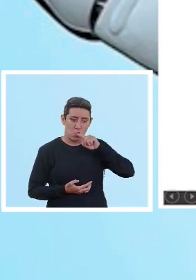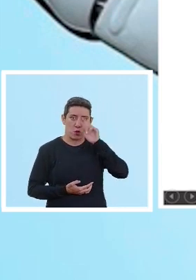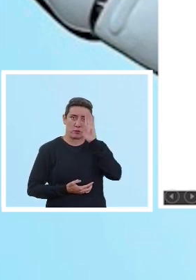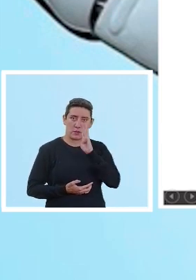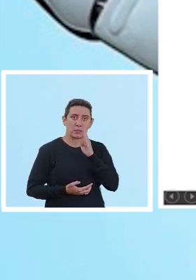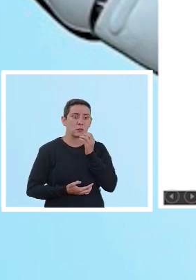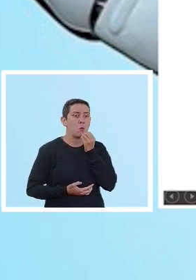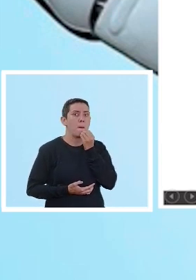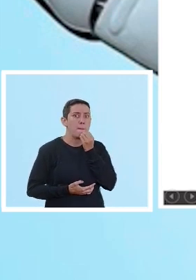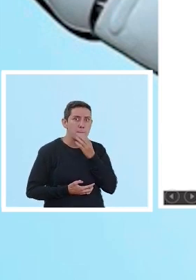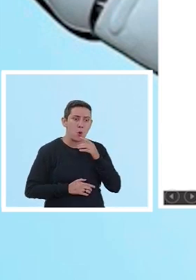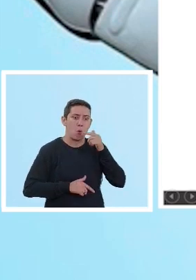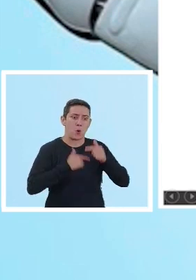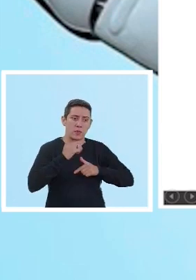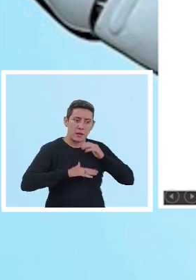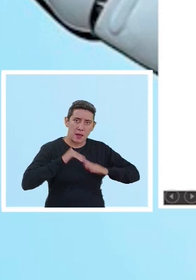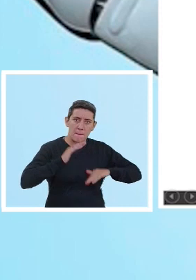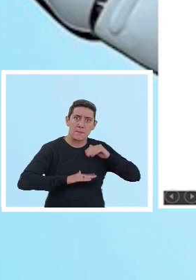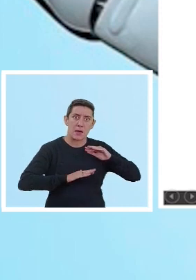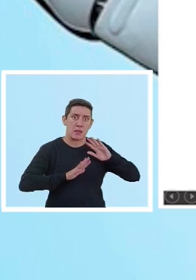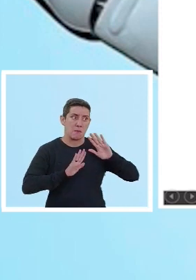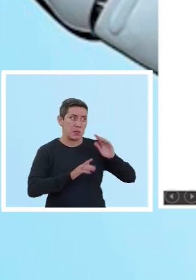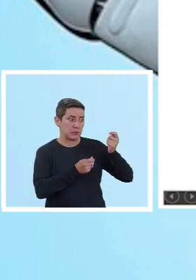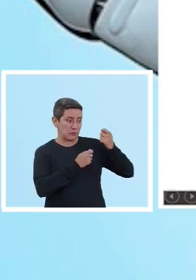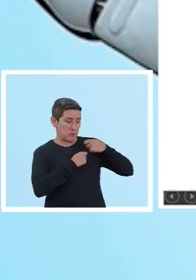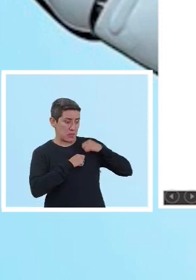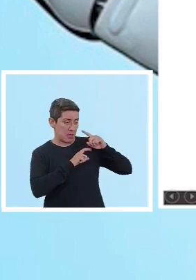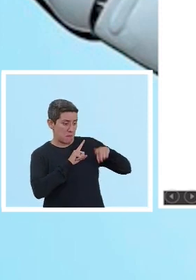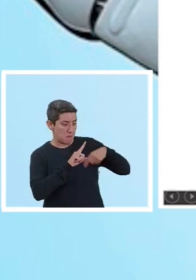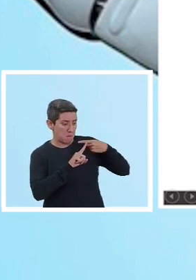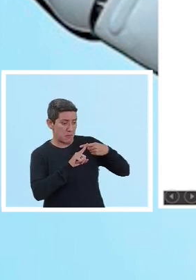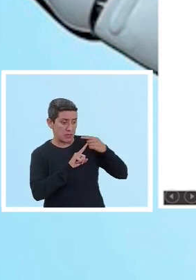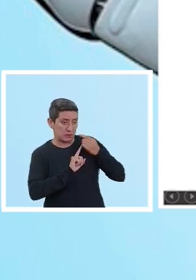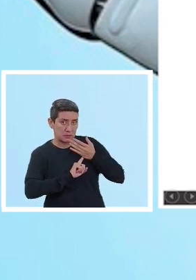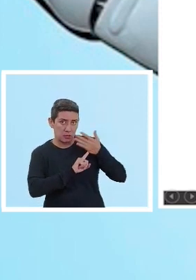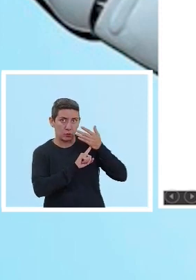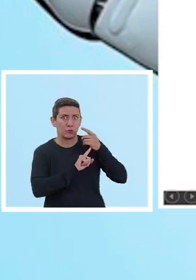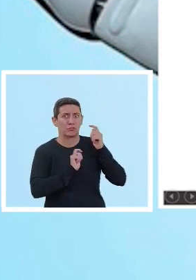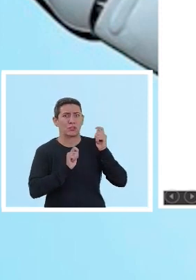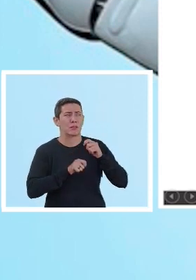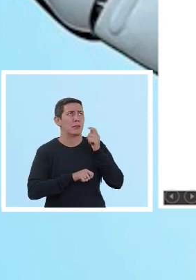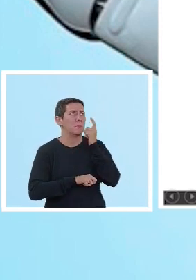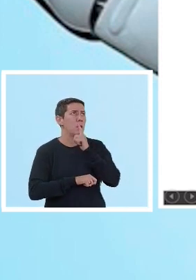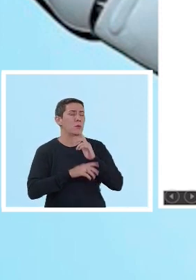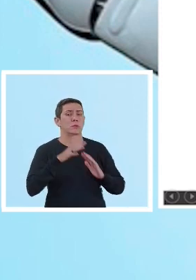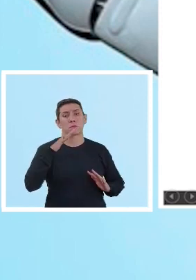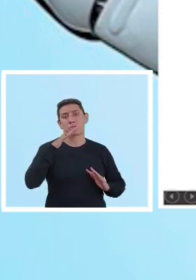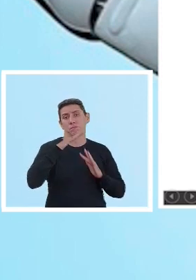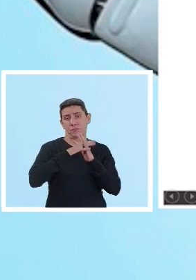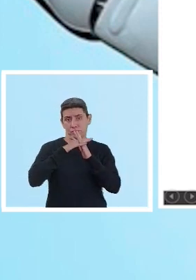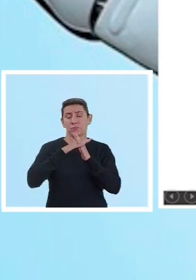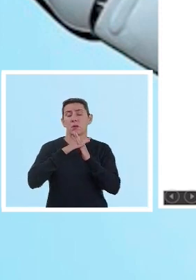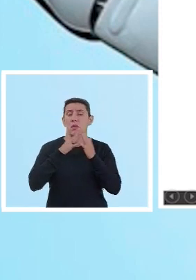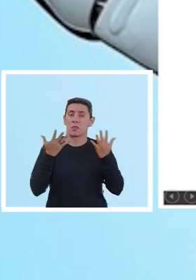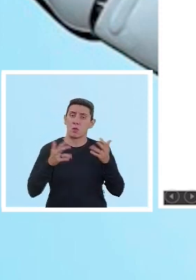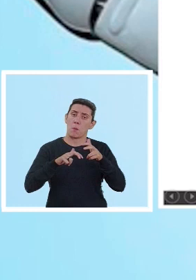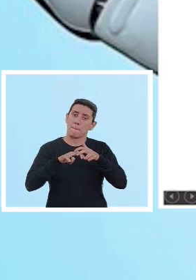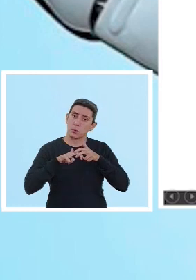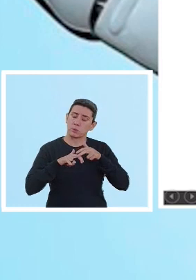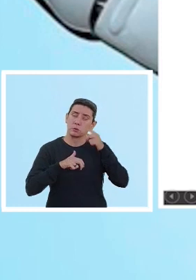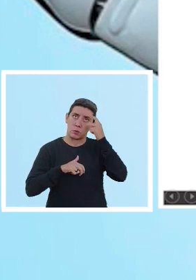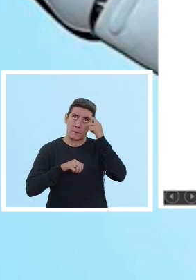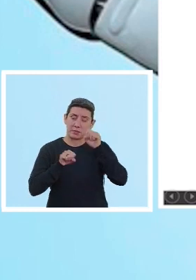com a tecnologia nós conseguimos ficar melhores ainda né então A ideia é essa é trazer realmente desenvolvimento